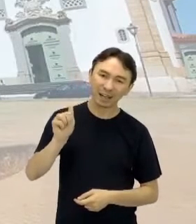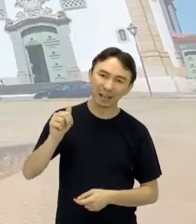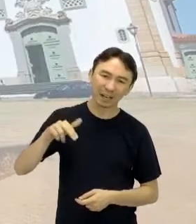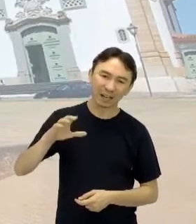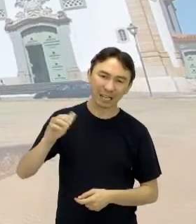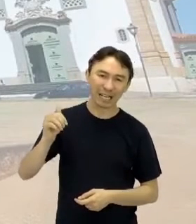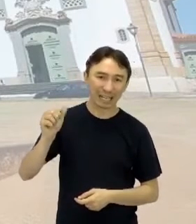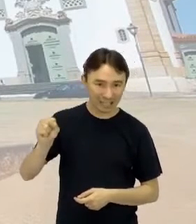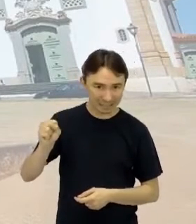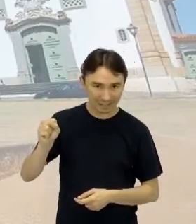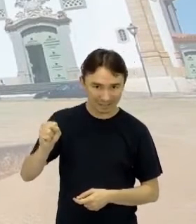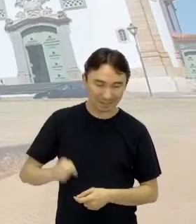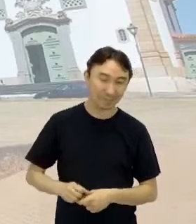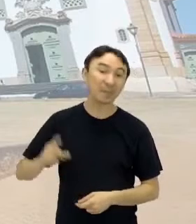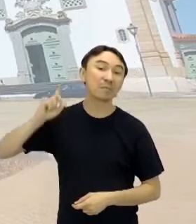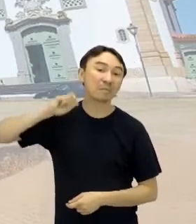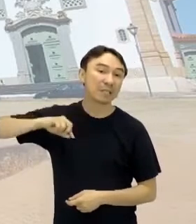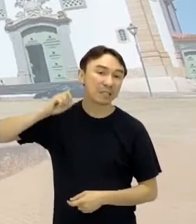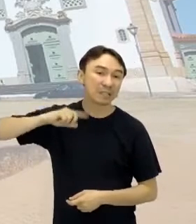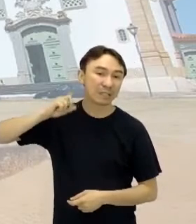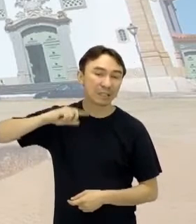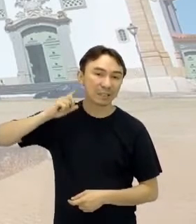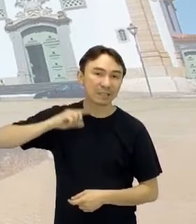Gerais. 13 de maio de